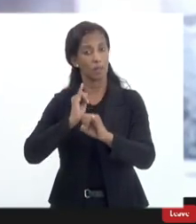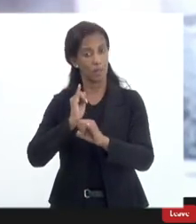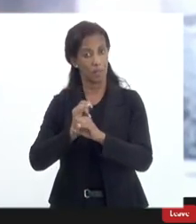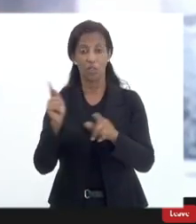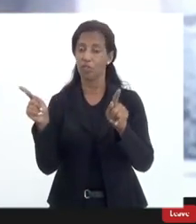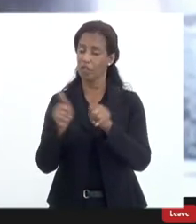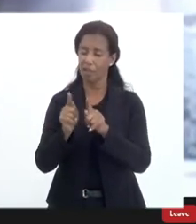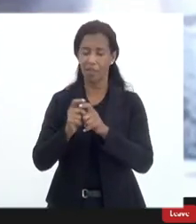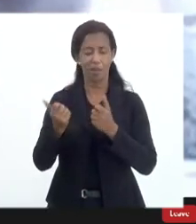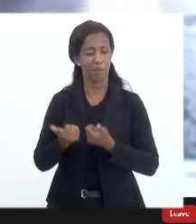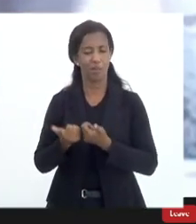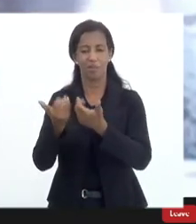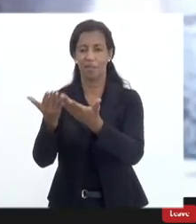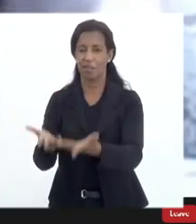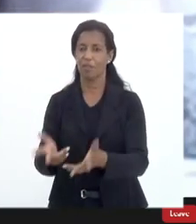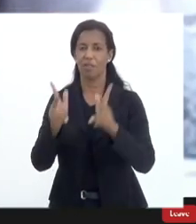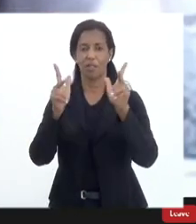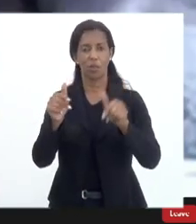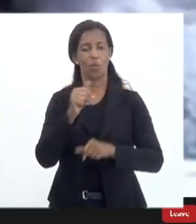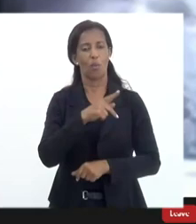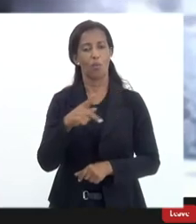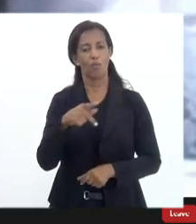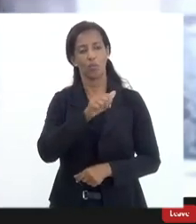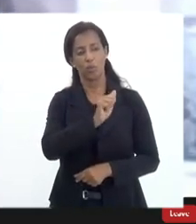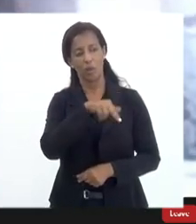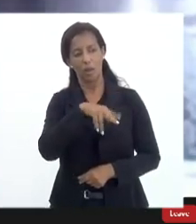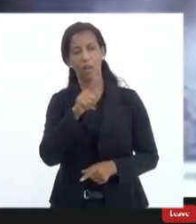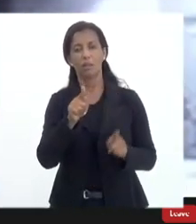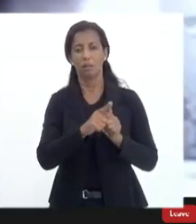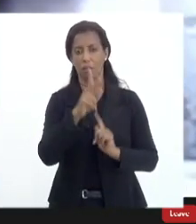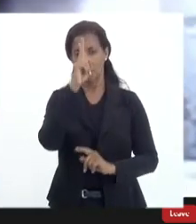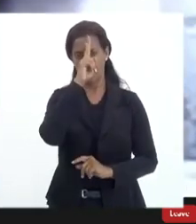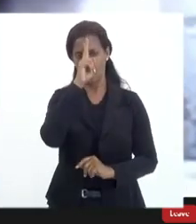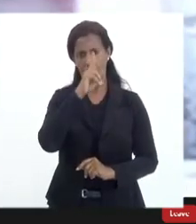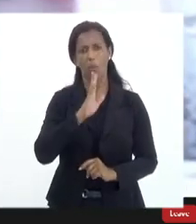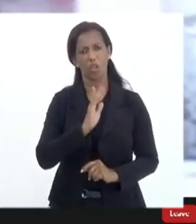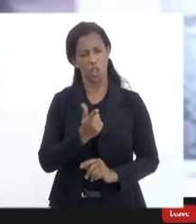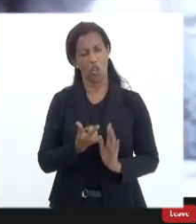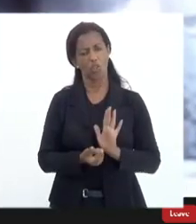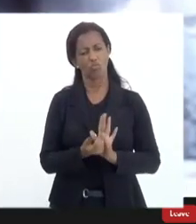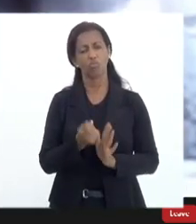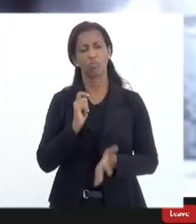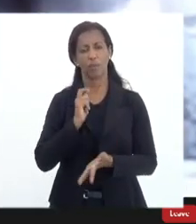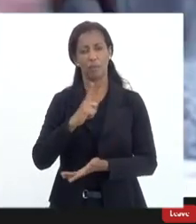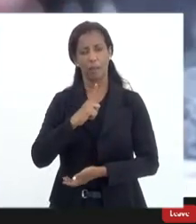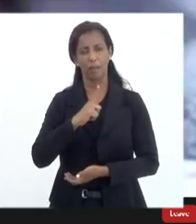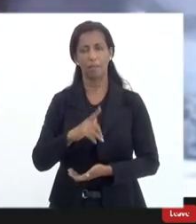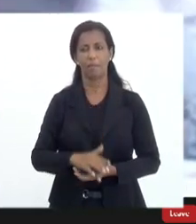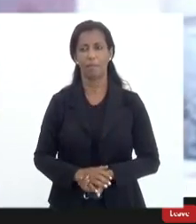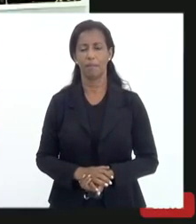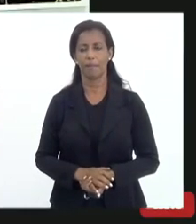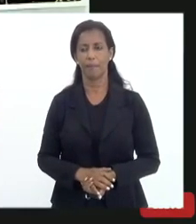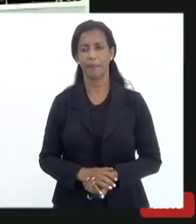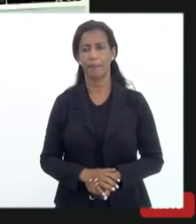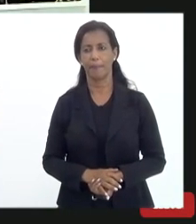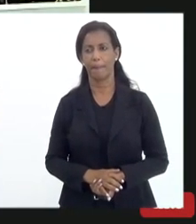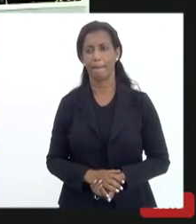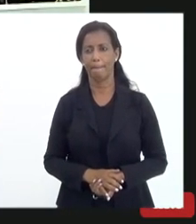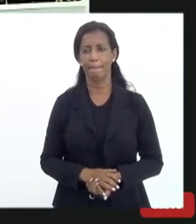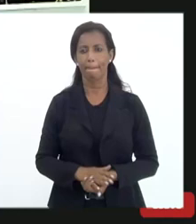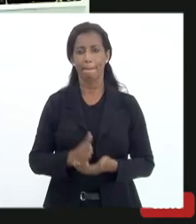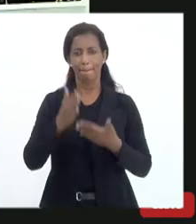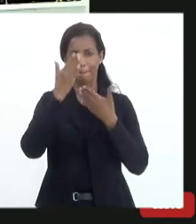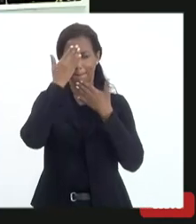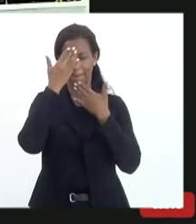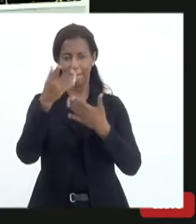sendo dada, como a professora Ana também lembrou, e que nós temos orçamento para isso. Obrigada. Muito